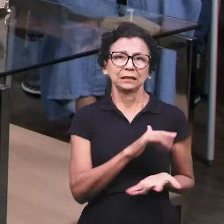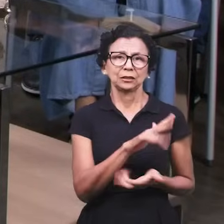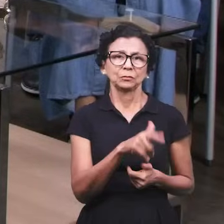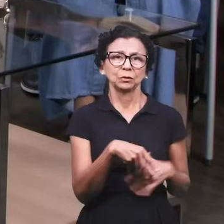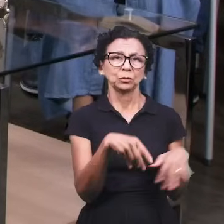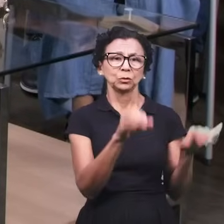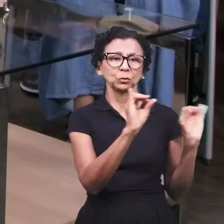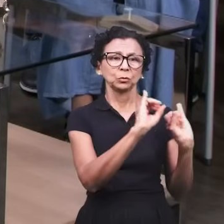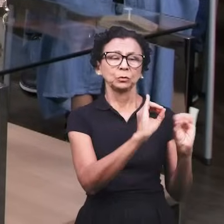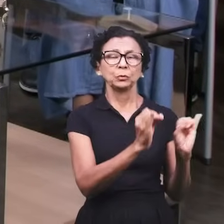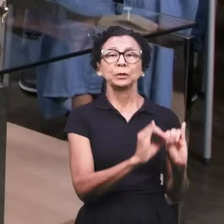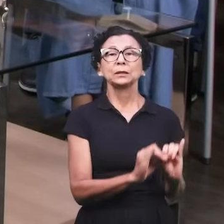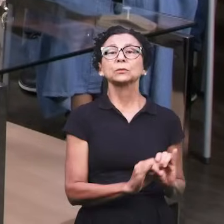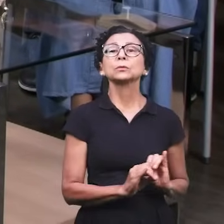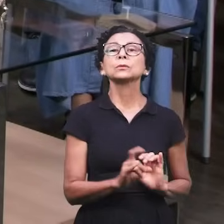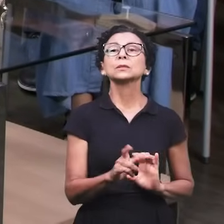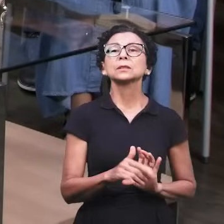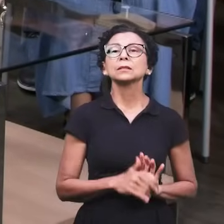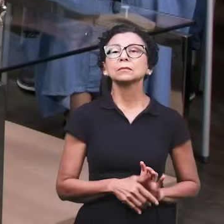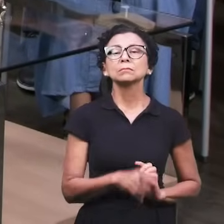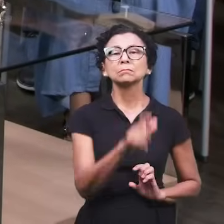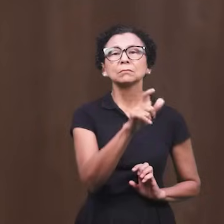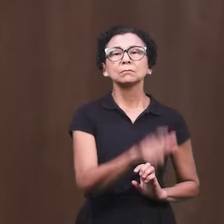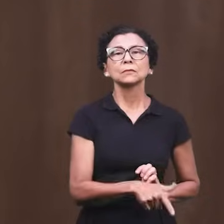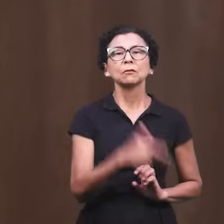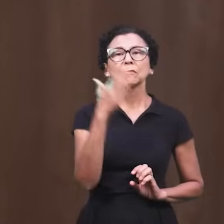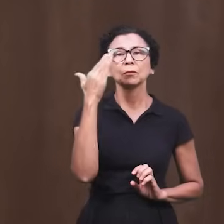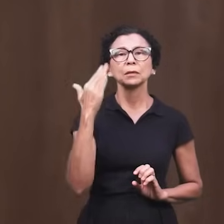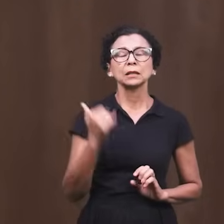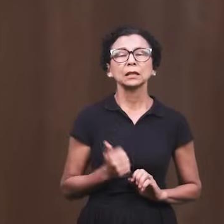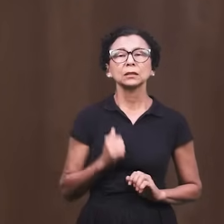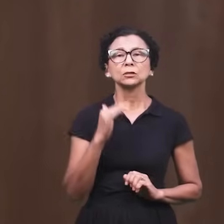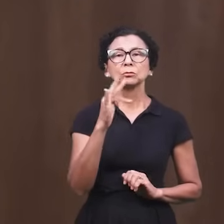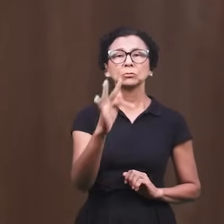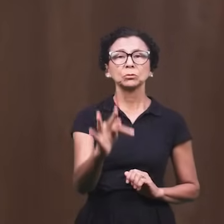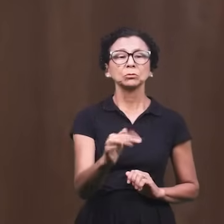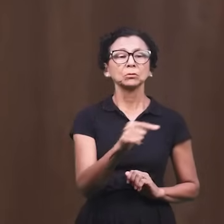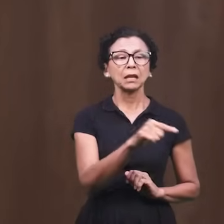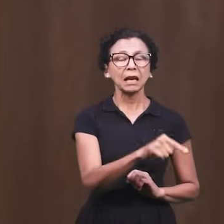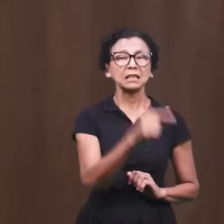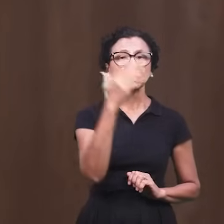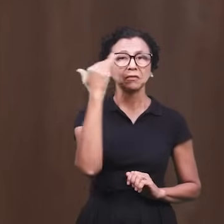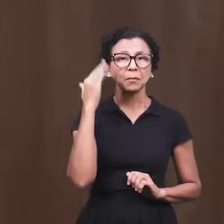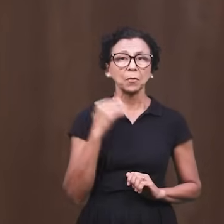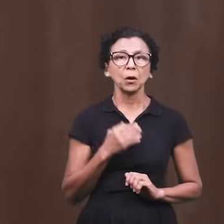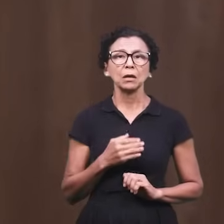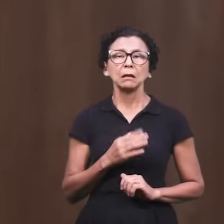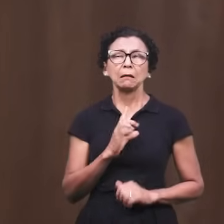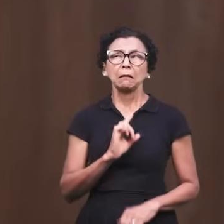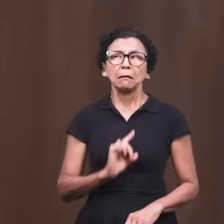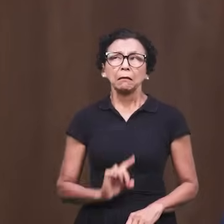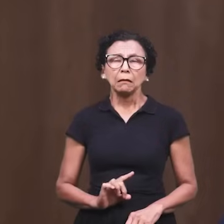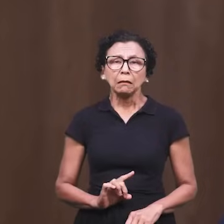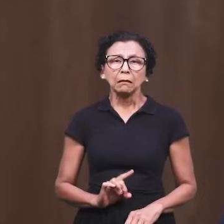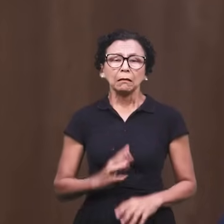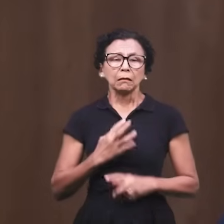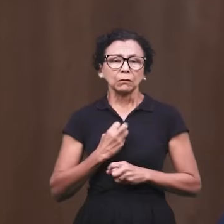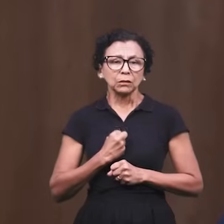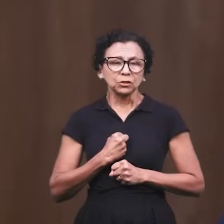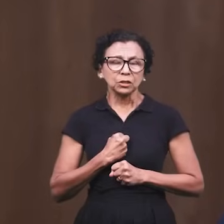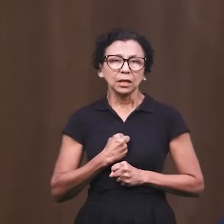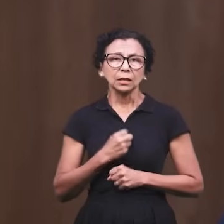vezes, são pessoas que são essas pessoas deprimidas, angustiadas, e à medida que você é um